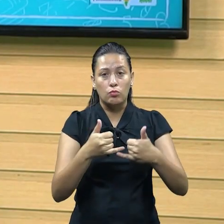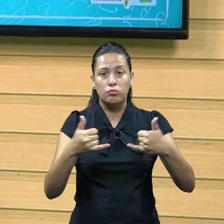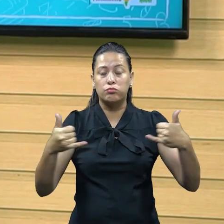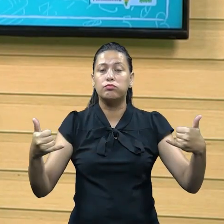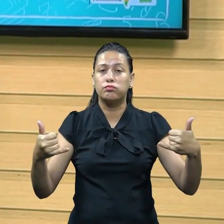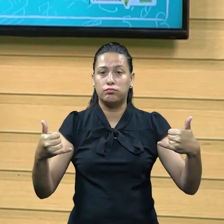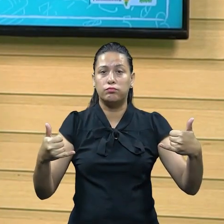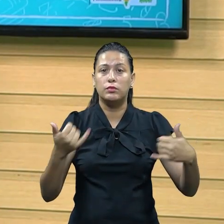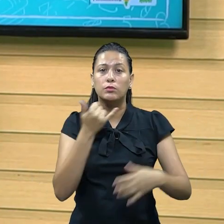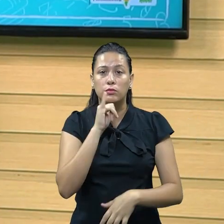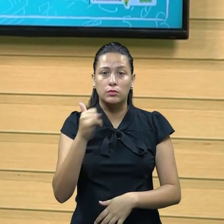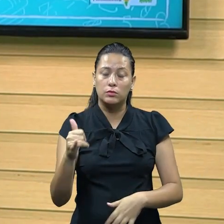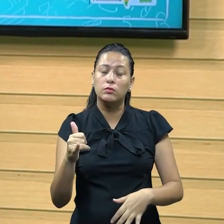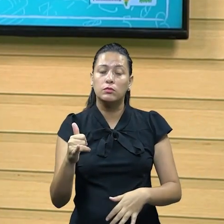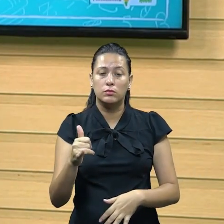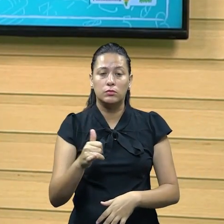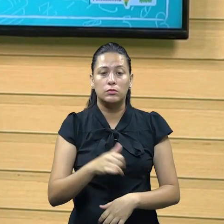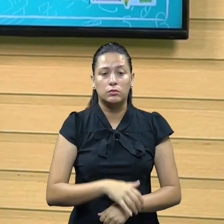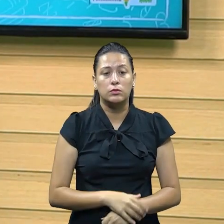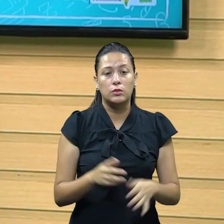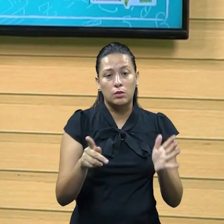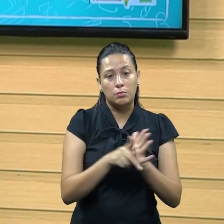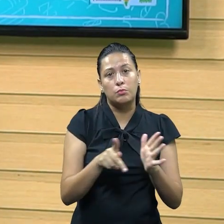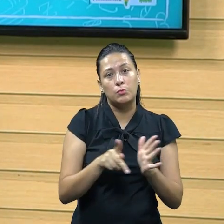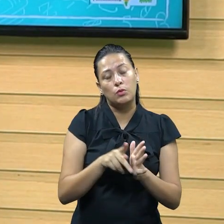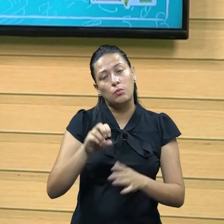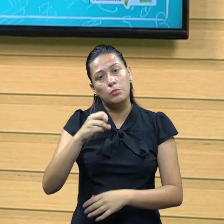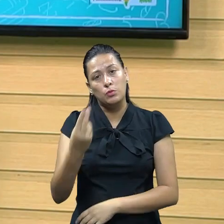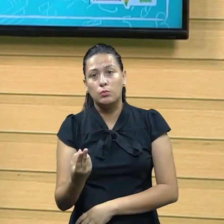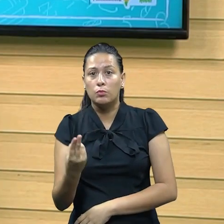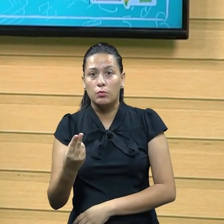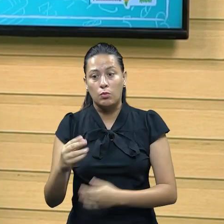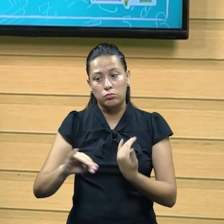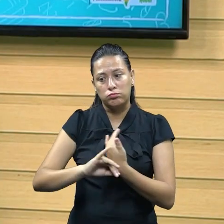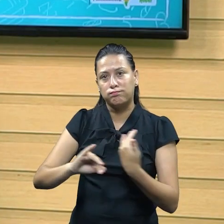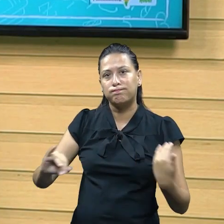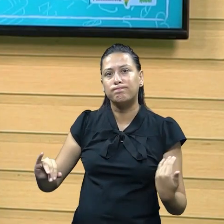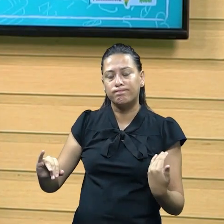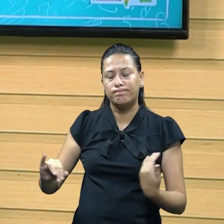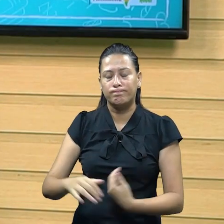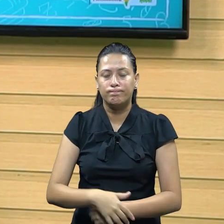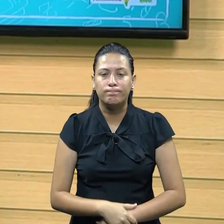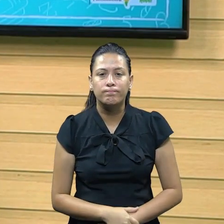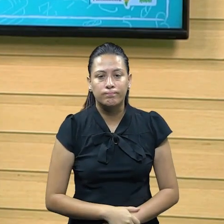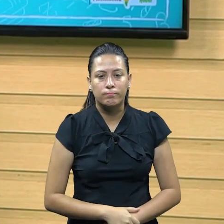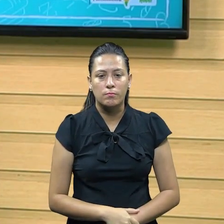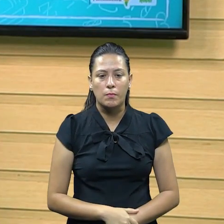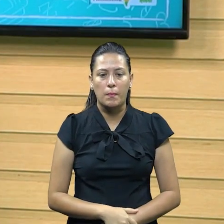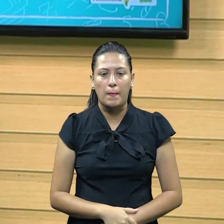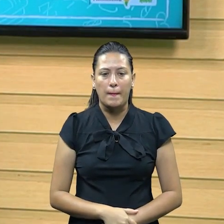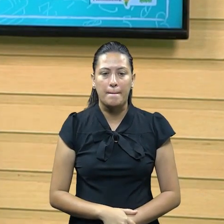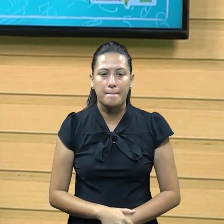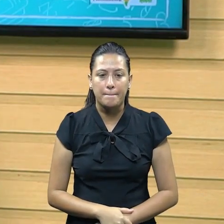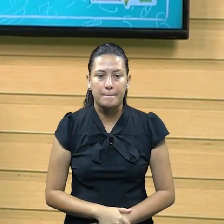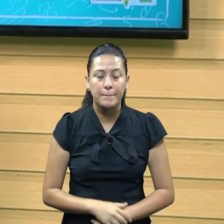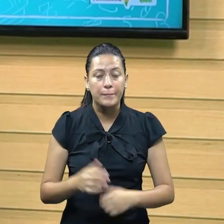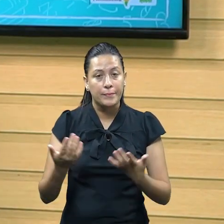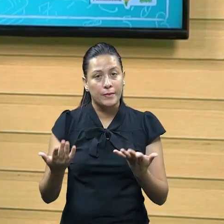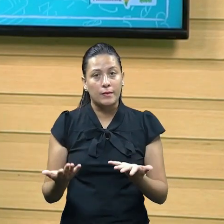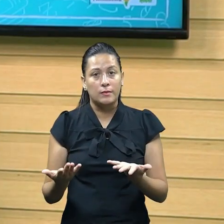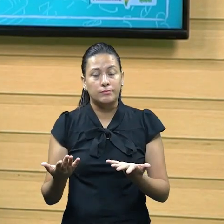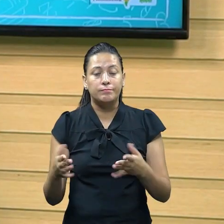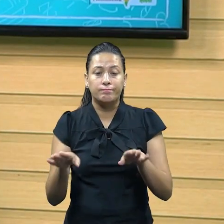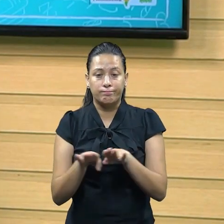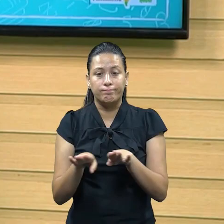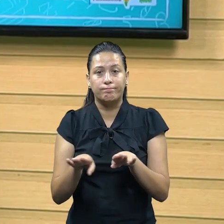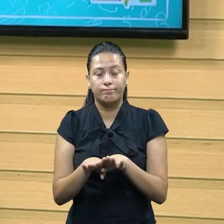um com um único eletrodo, aterrado também individualmente do neutro, ou, na situação em que